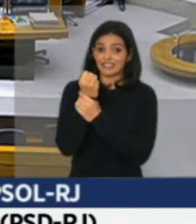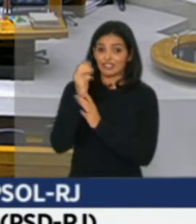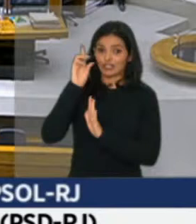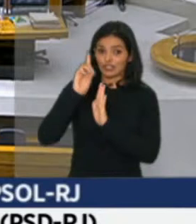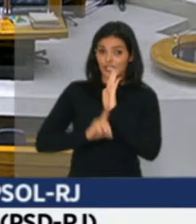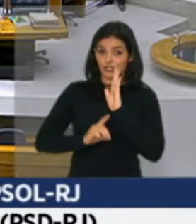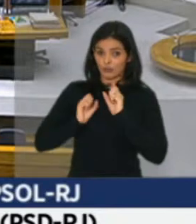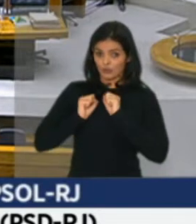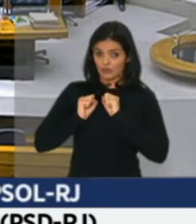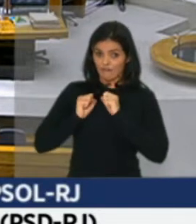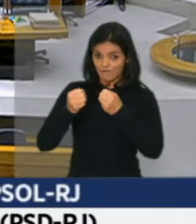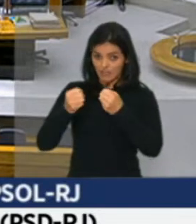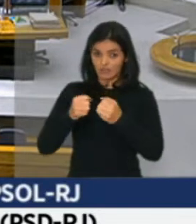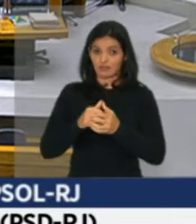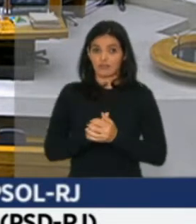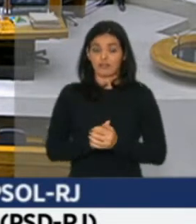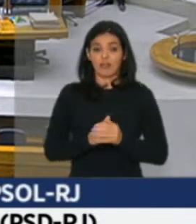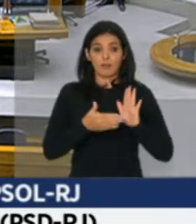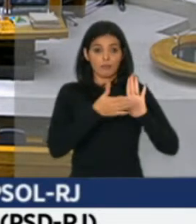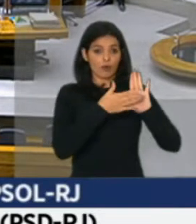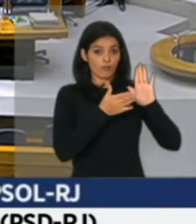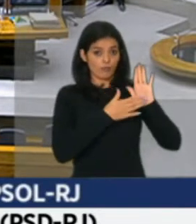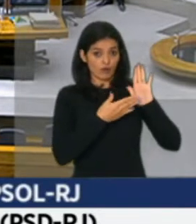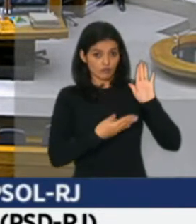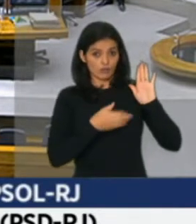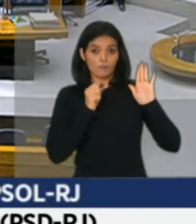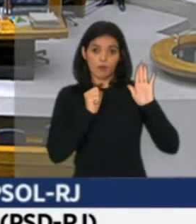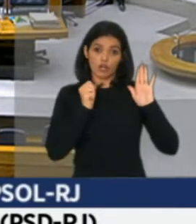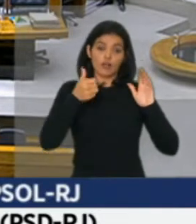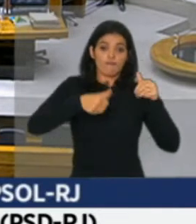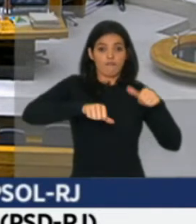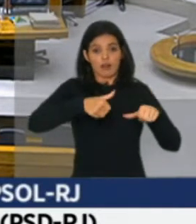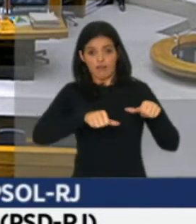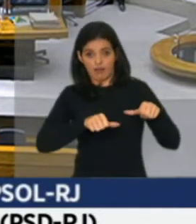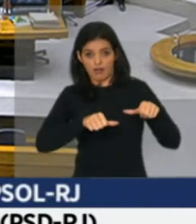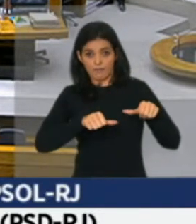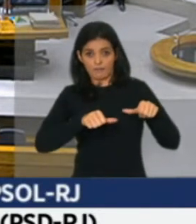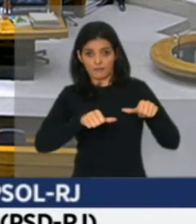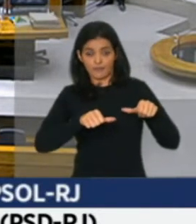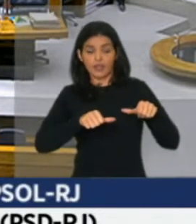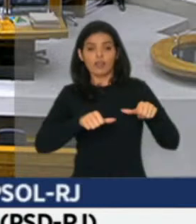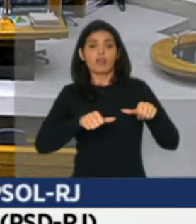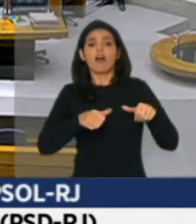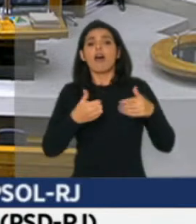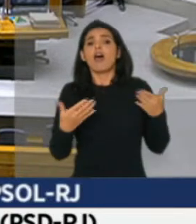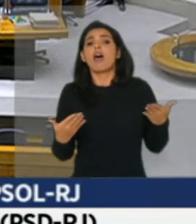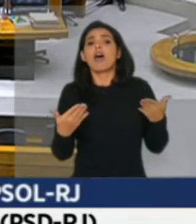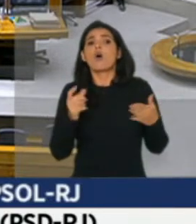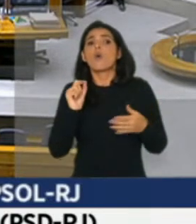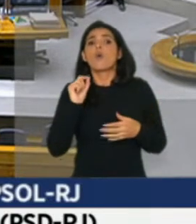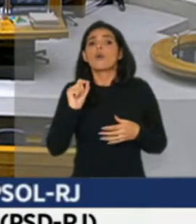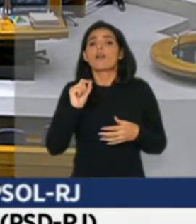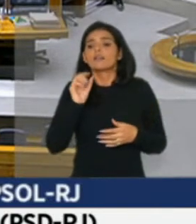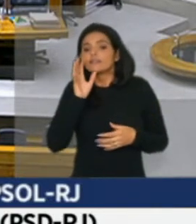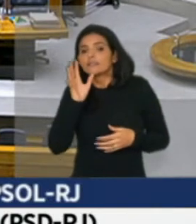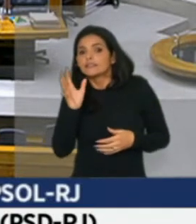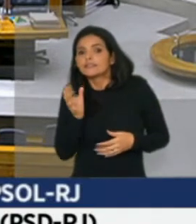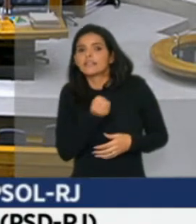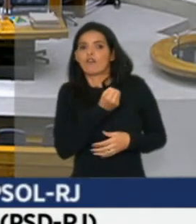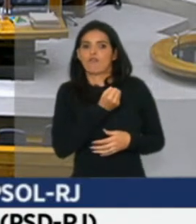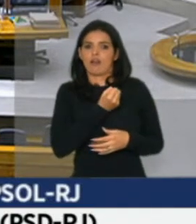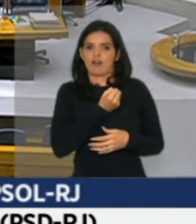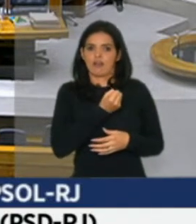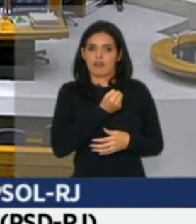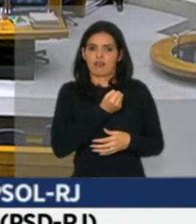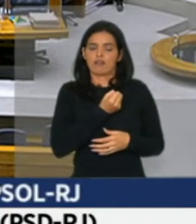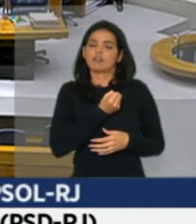defesa, fazendo com que essa proposta fosse avaliada primeiramente, vai guardar, eu não tenho